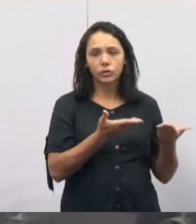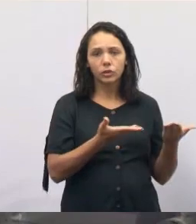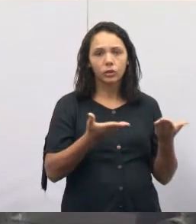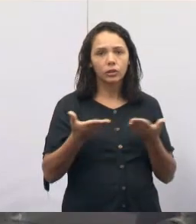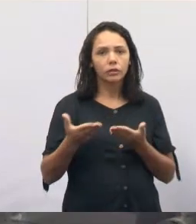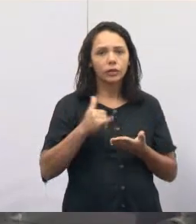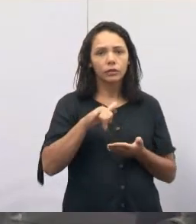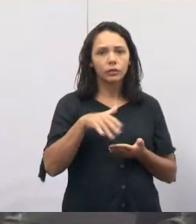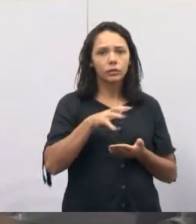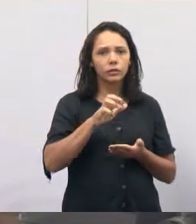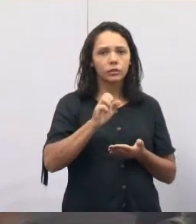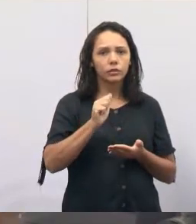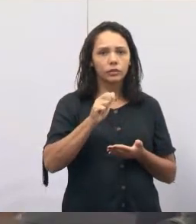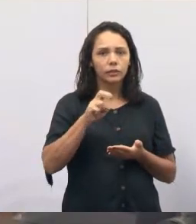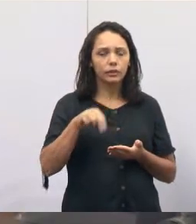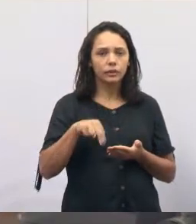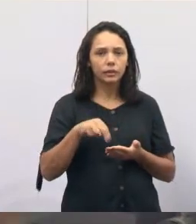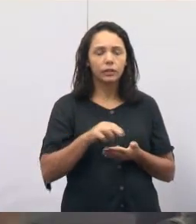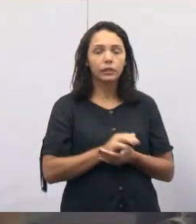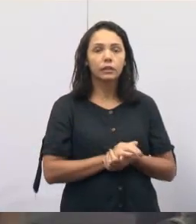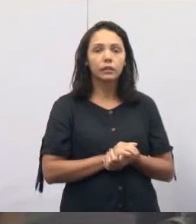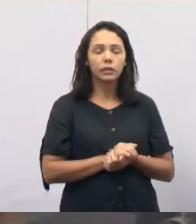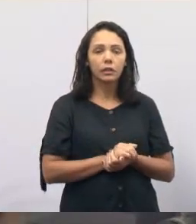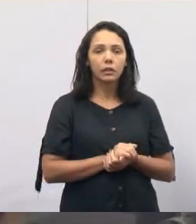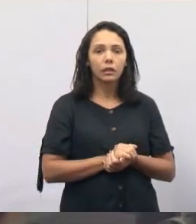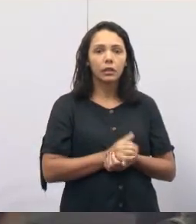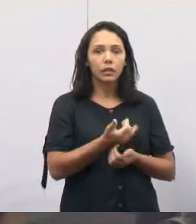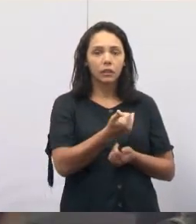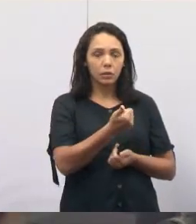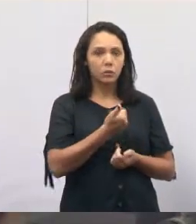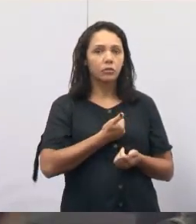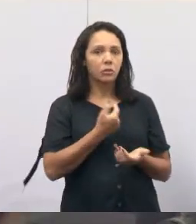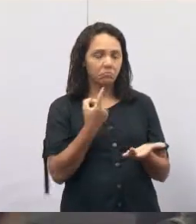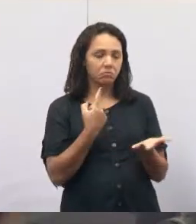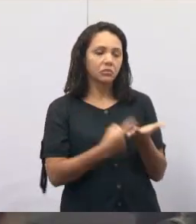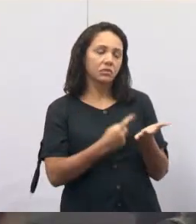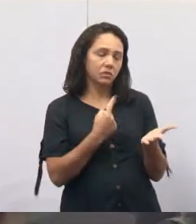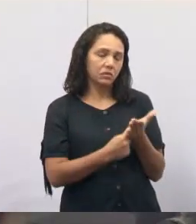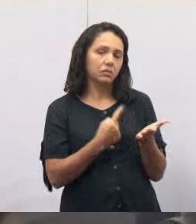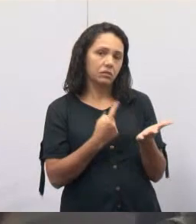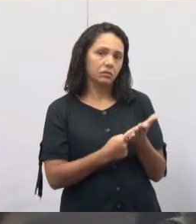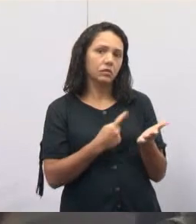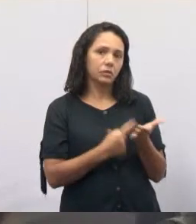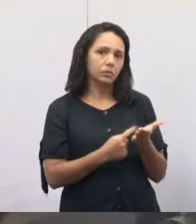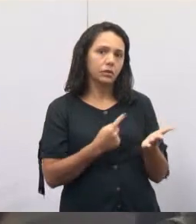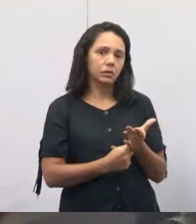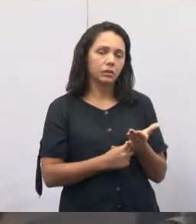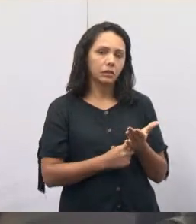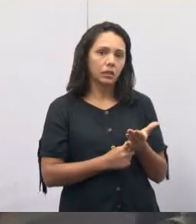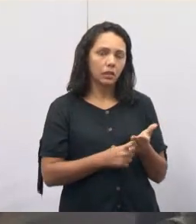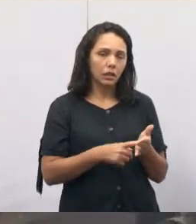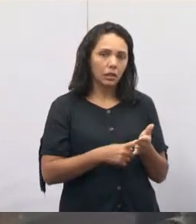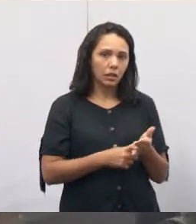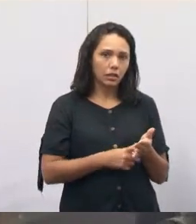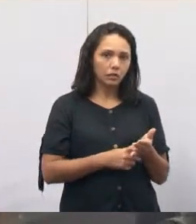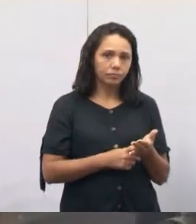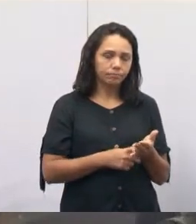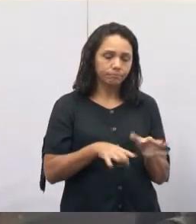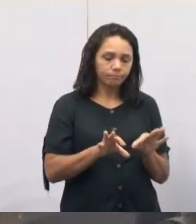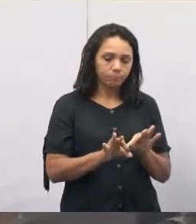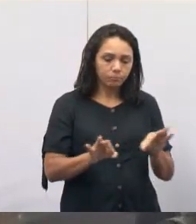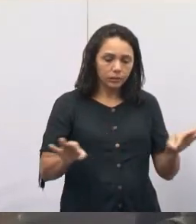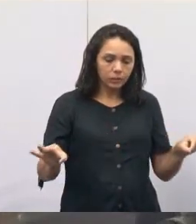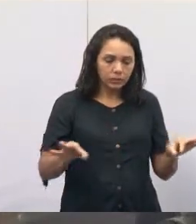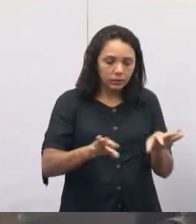no local da mobilidade urbana e falou, não, vou marcar aí. Marcou, colocou a trena, tudo, falou, é aqui que vai ser.